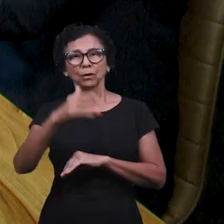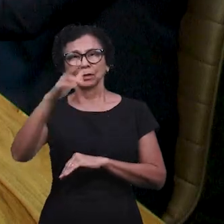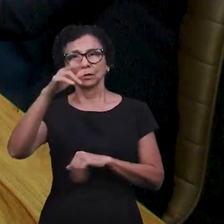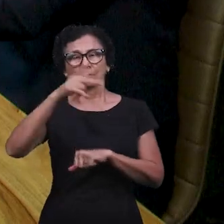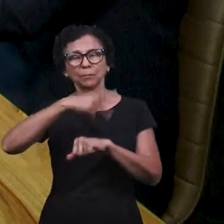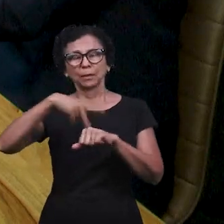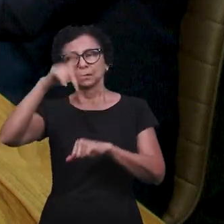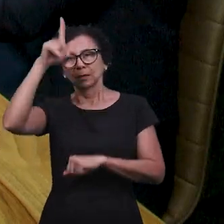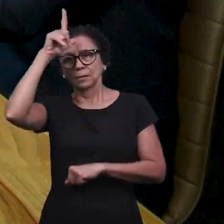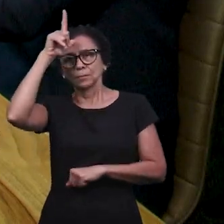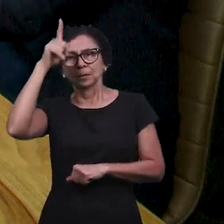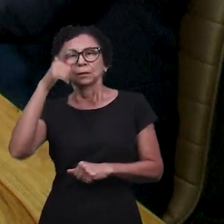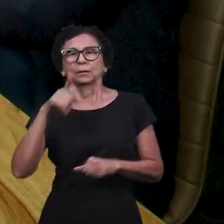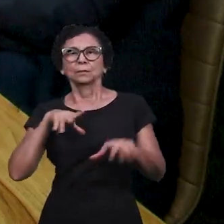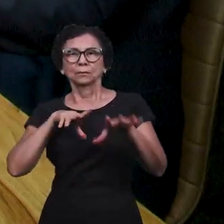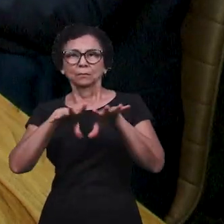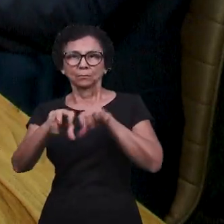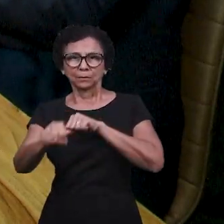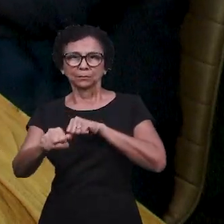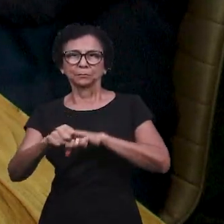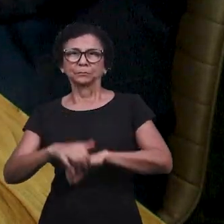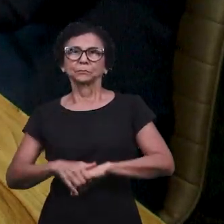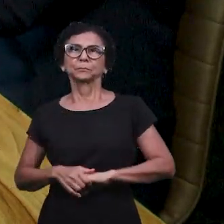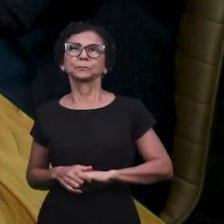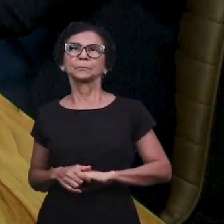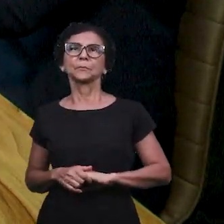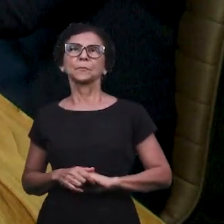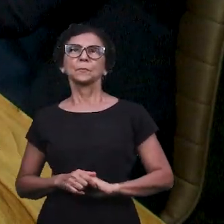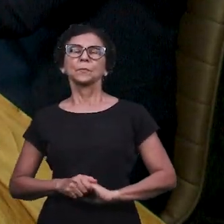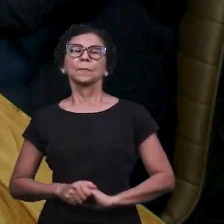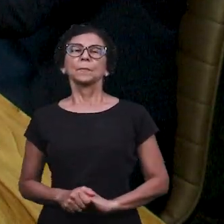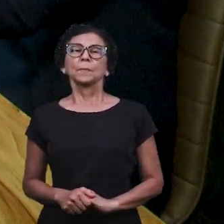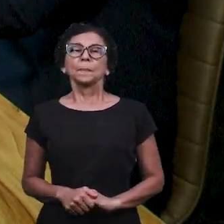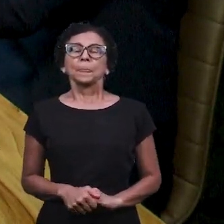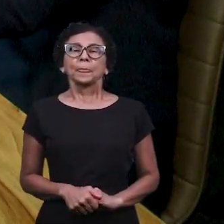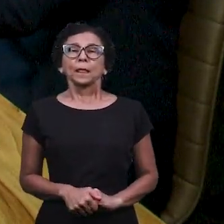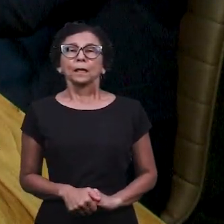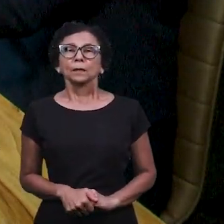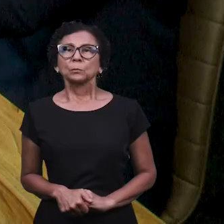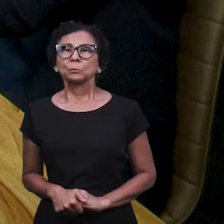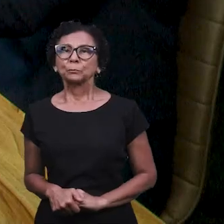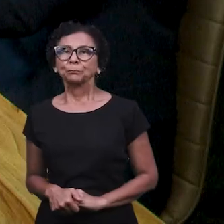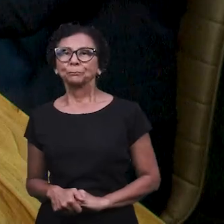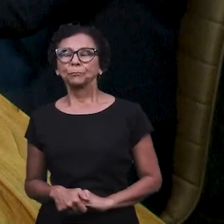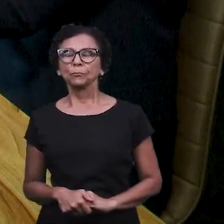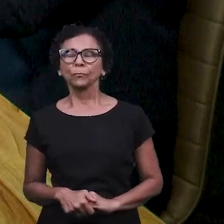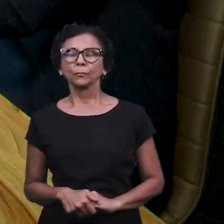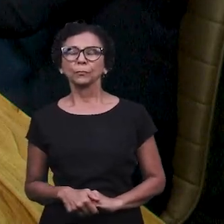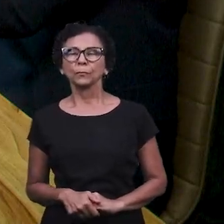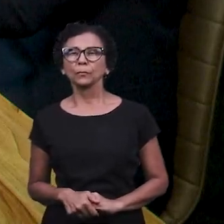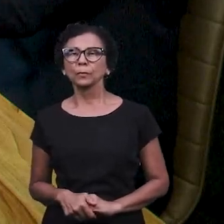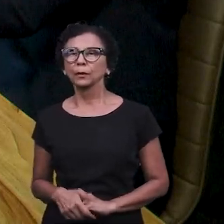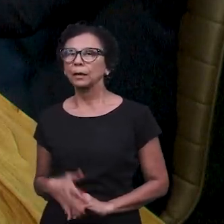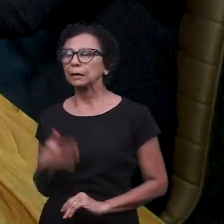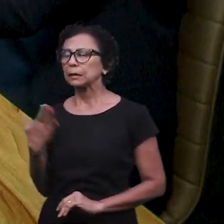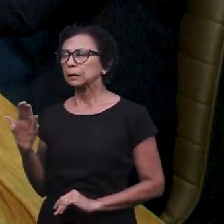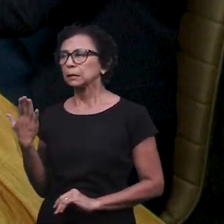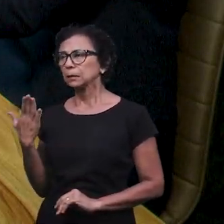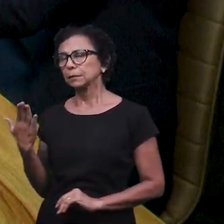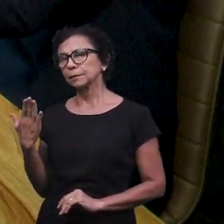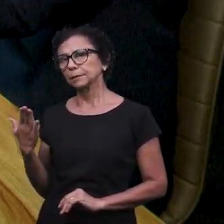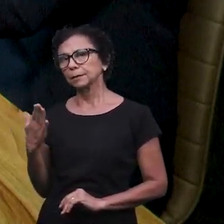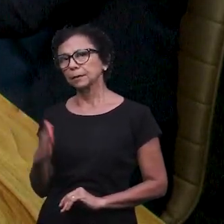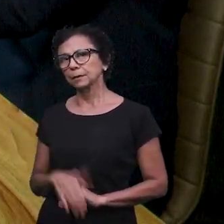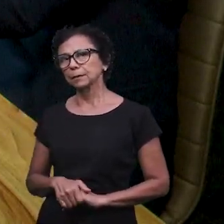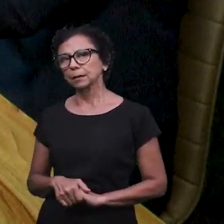né? O que é o compliance hoje, né? E qual a importância, né, dessa ferramenta na